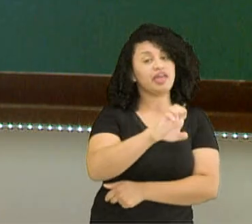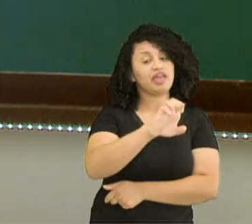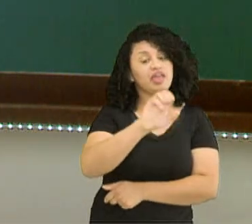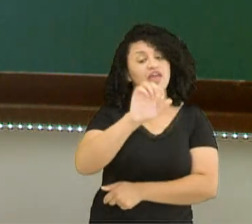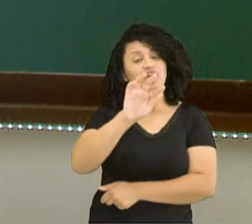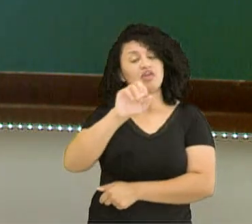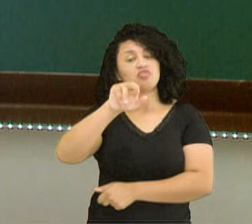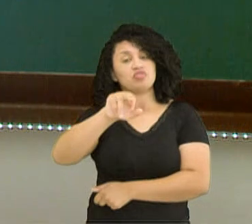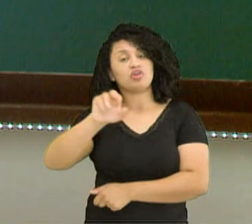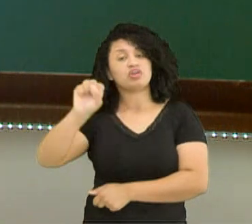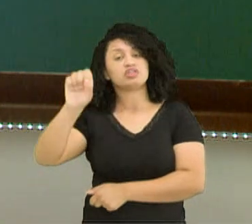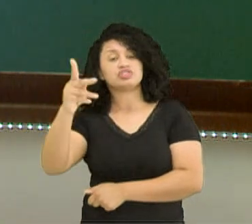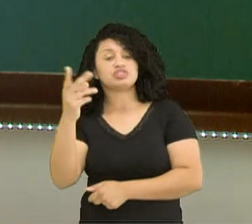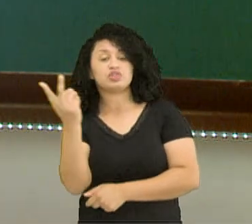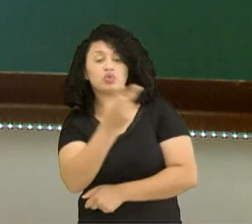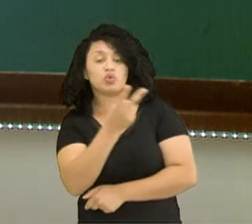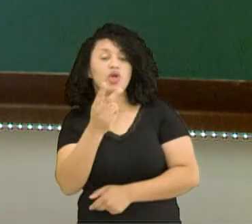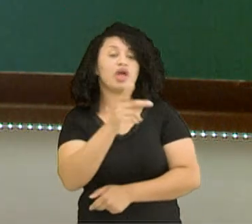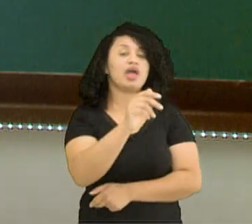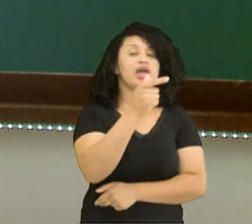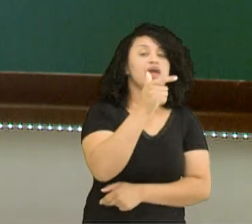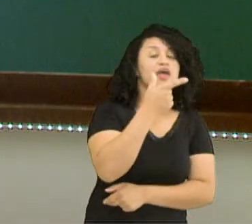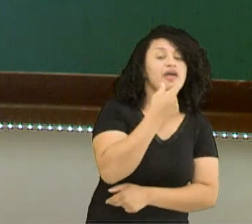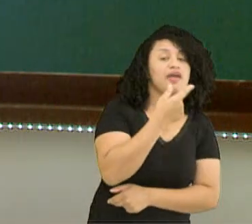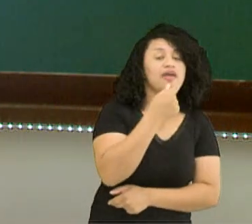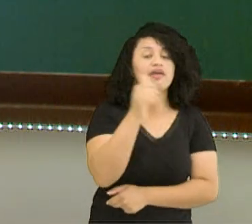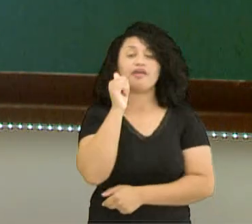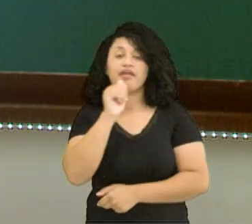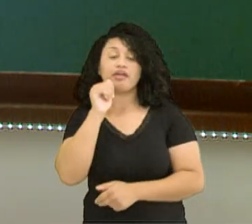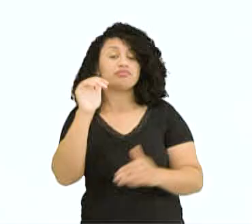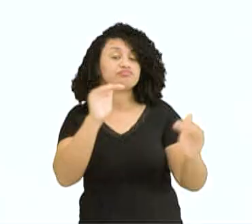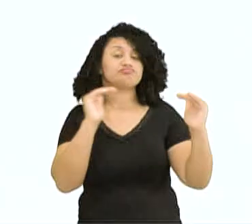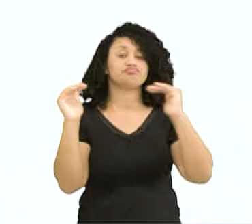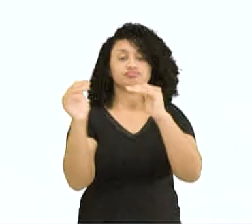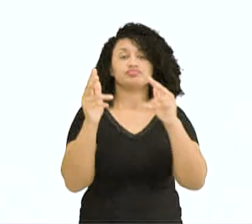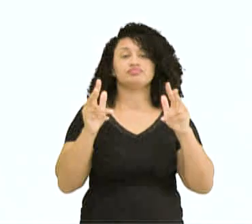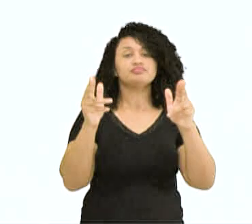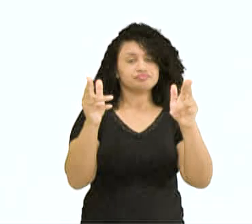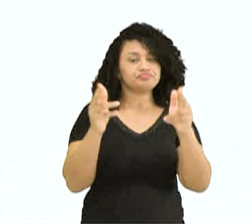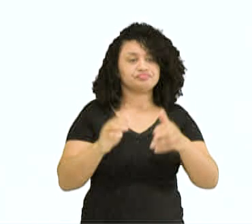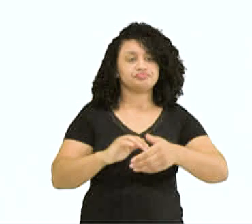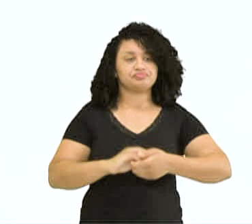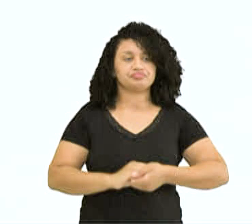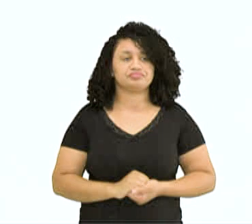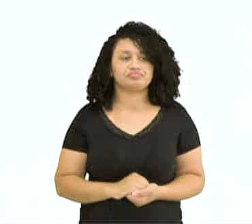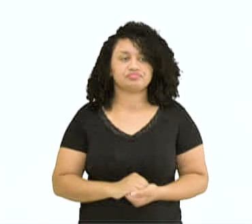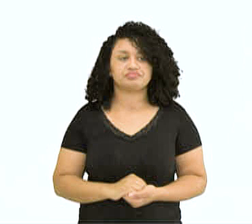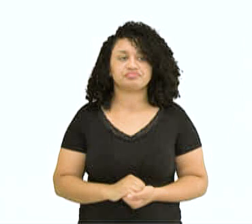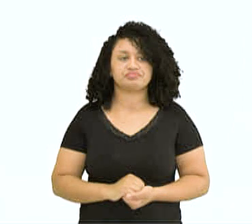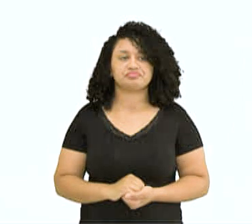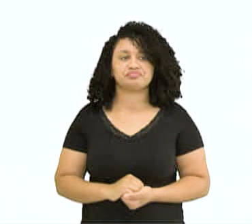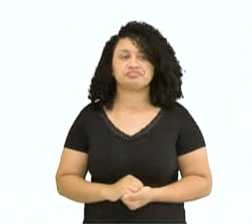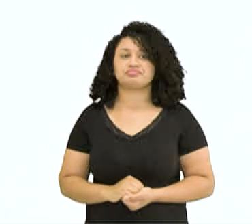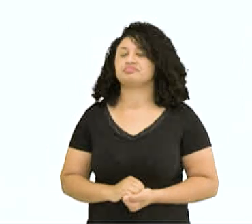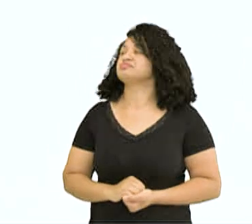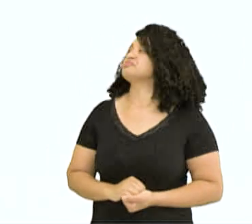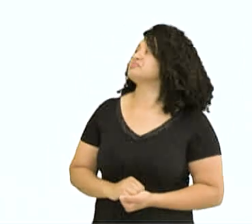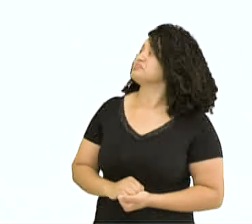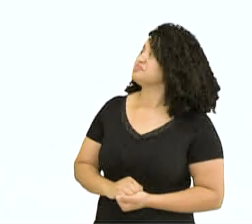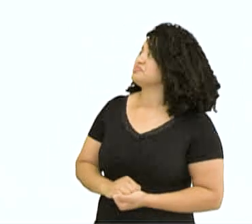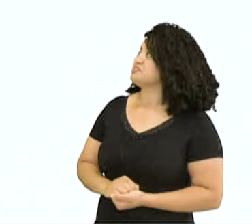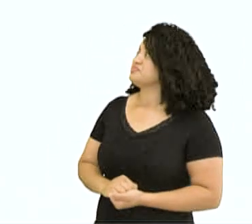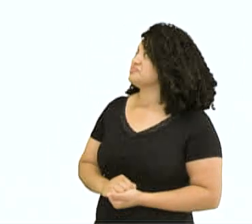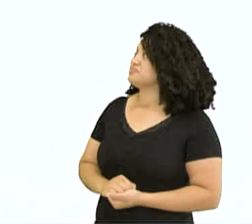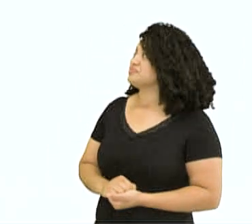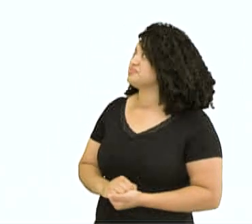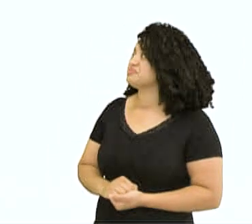Os dois são iguais. This is the first campaign of this kind at the UN. We want to try and